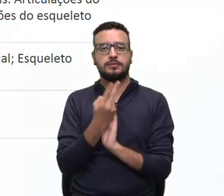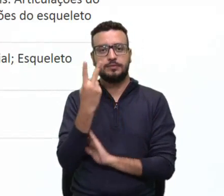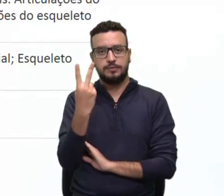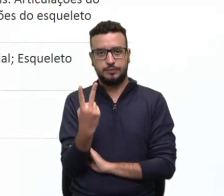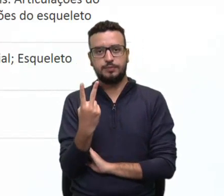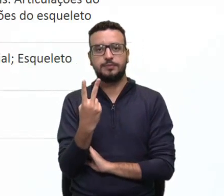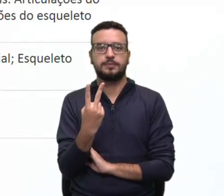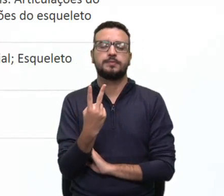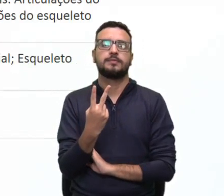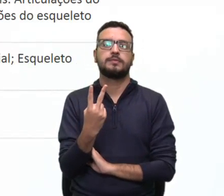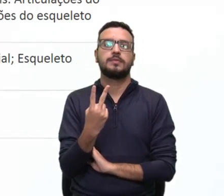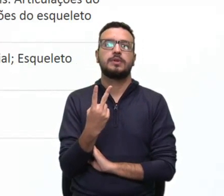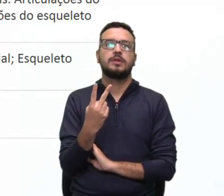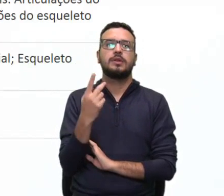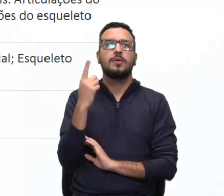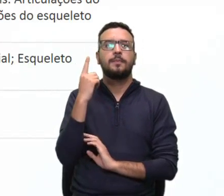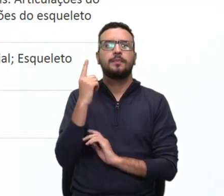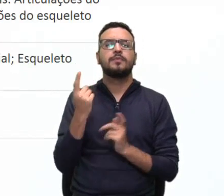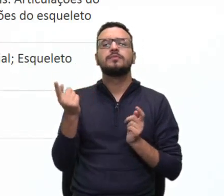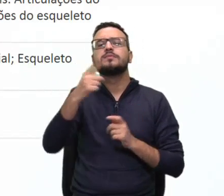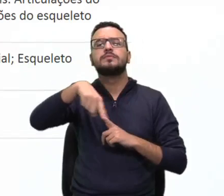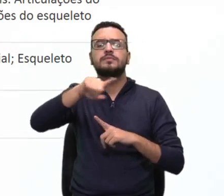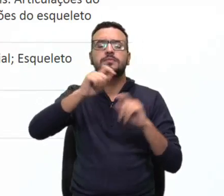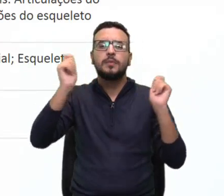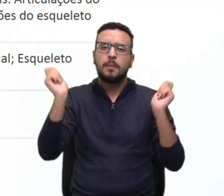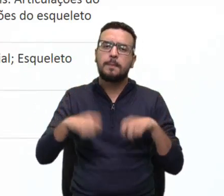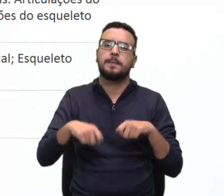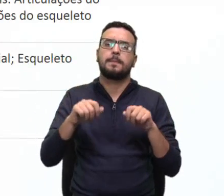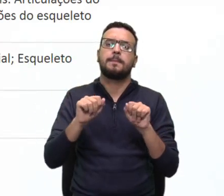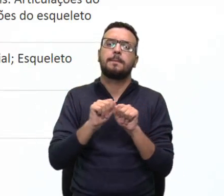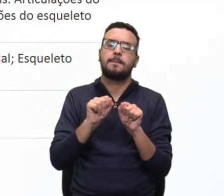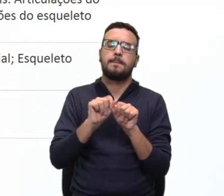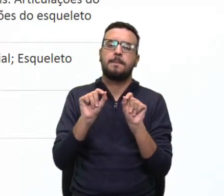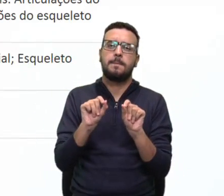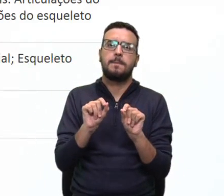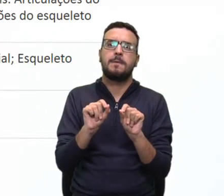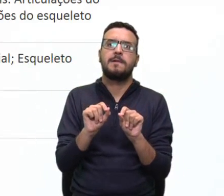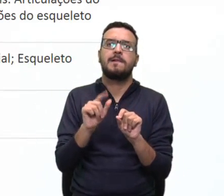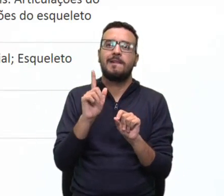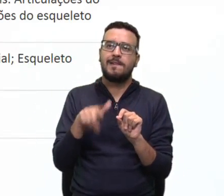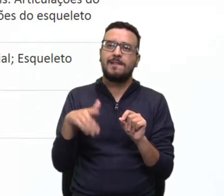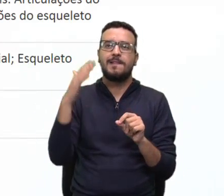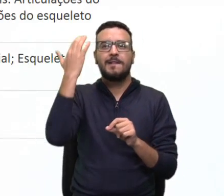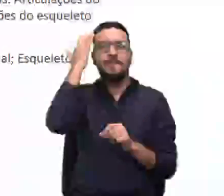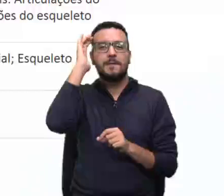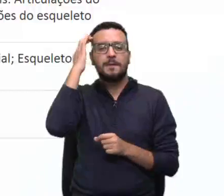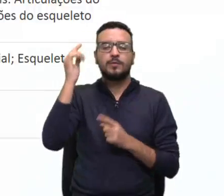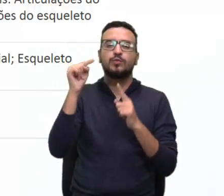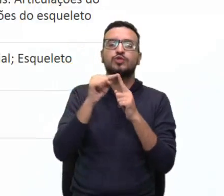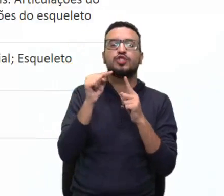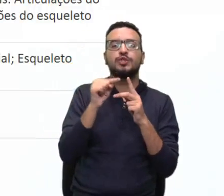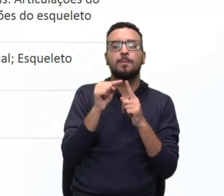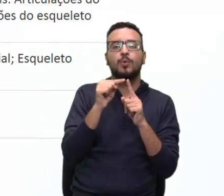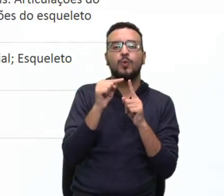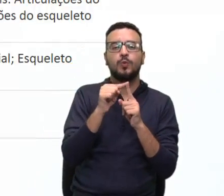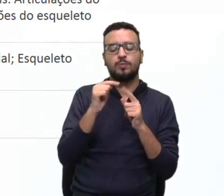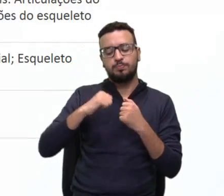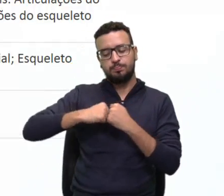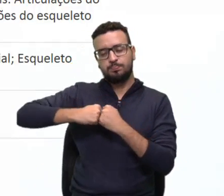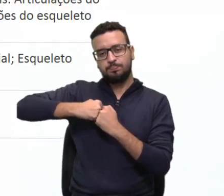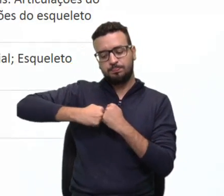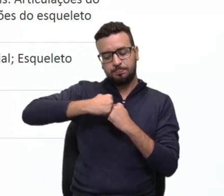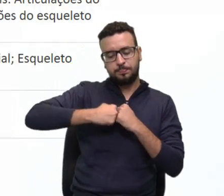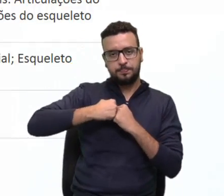aula 2. A competência é compreender os tipos de articulações do corpo humano e seus movimentos